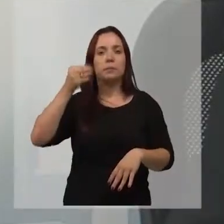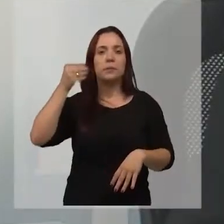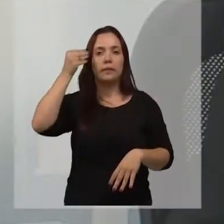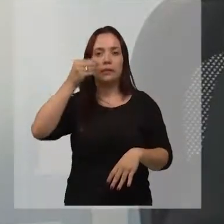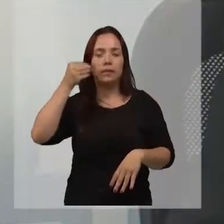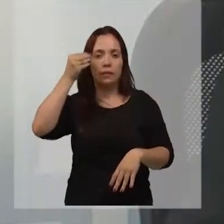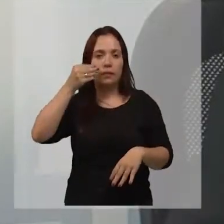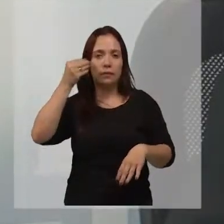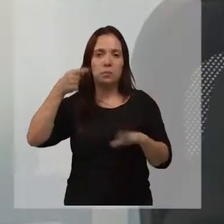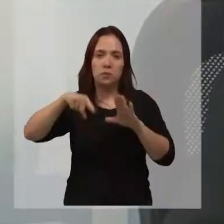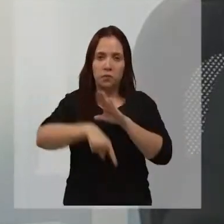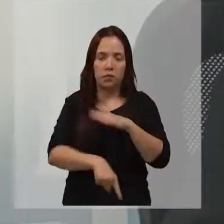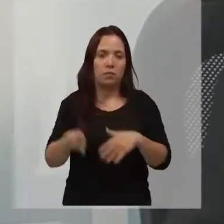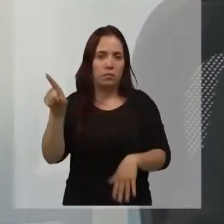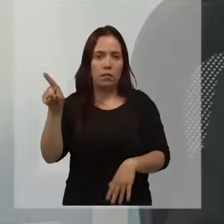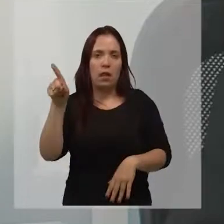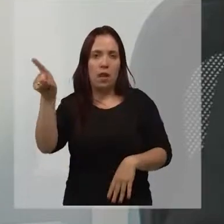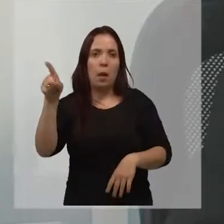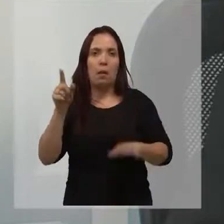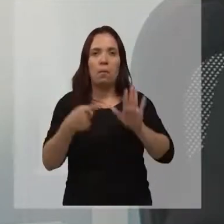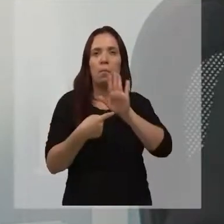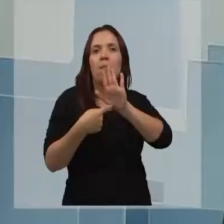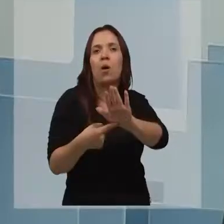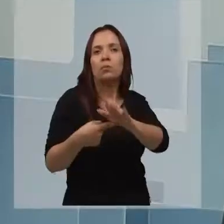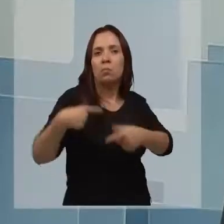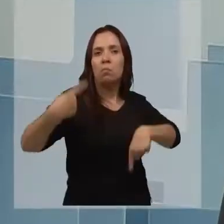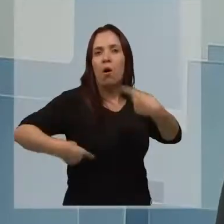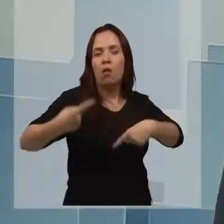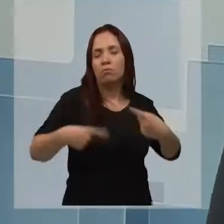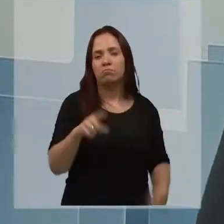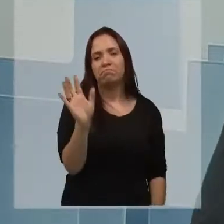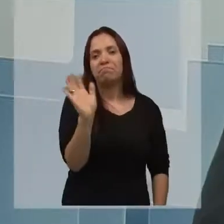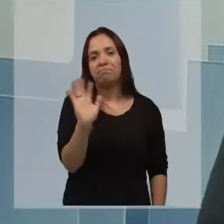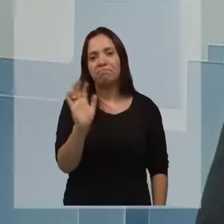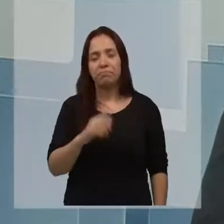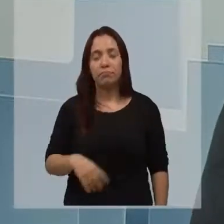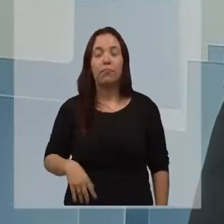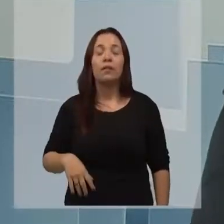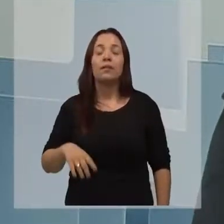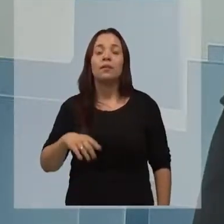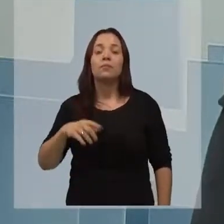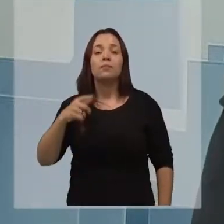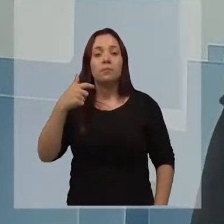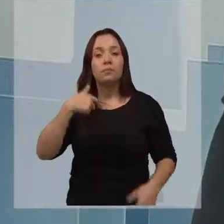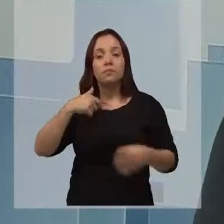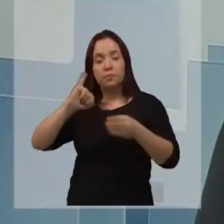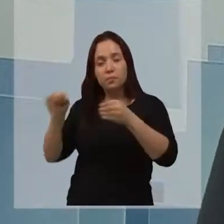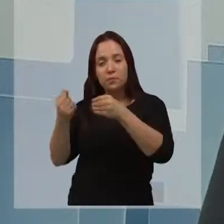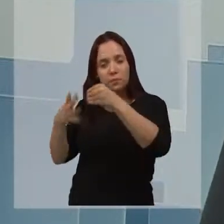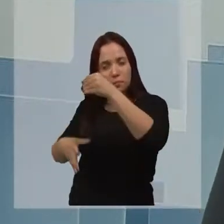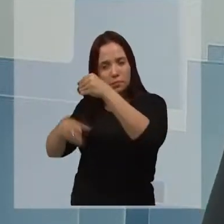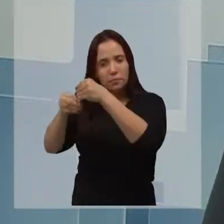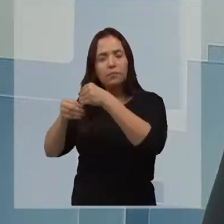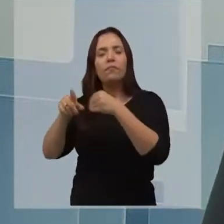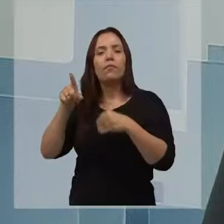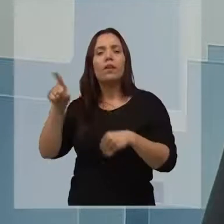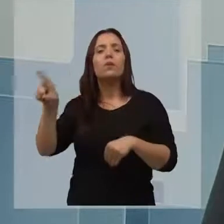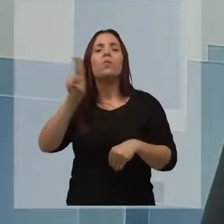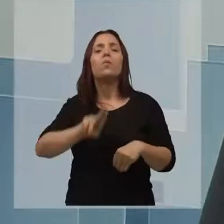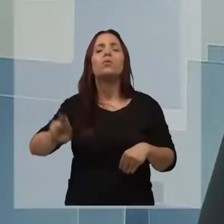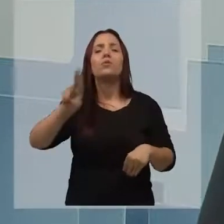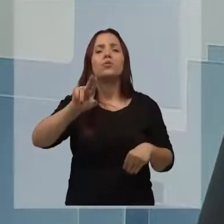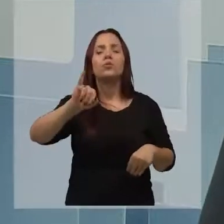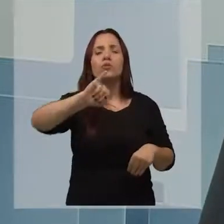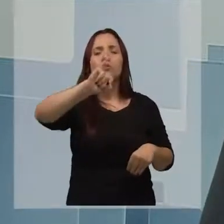O Moro não está fazendo política. Você tem ideia do que ele fez, Luiz? Só para completar o raciocínio, ele usou o GLO, Garantia da Lei e da